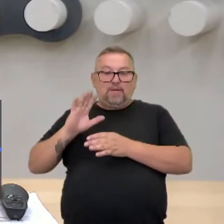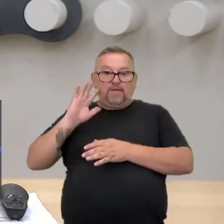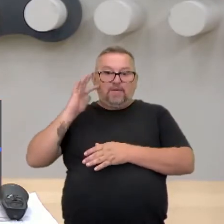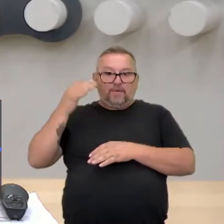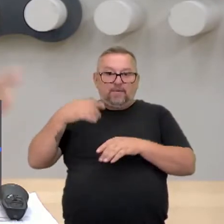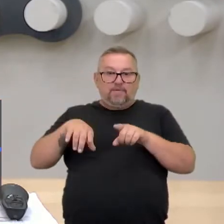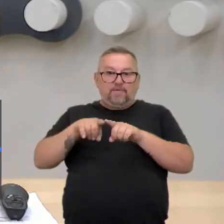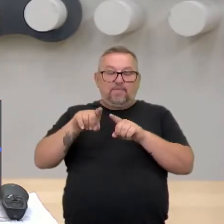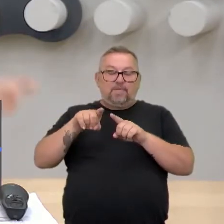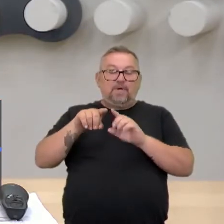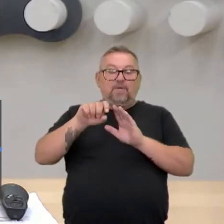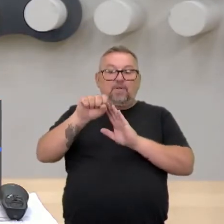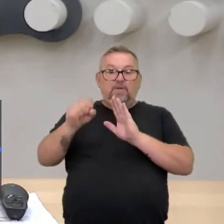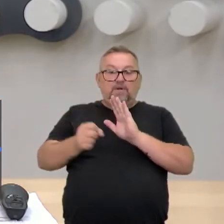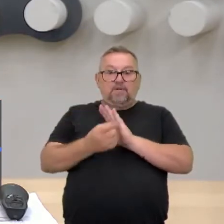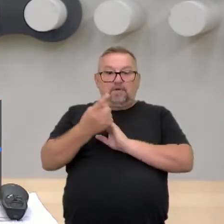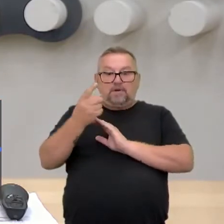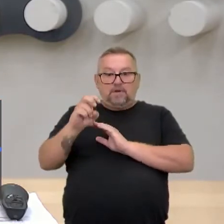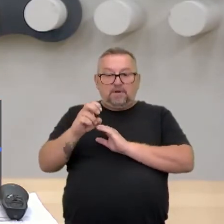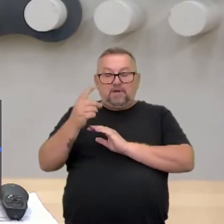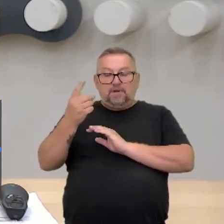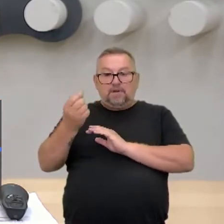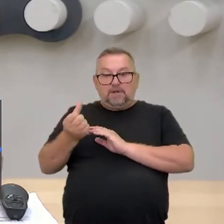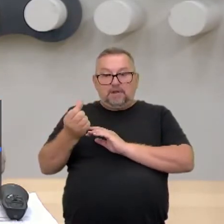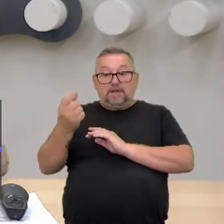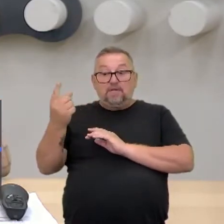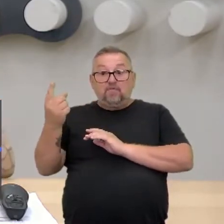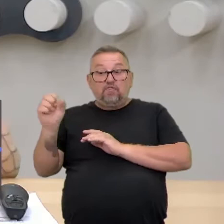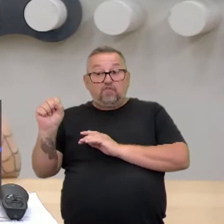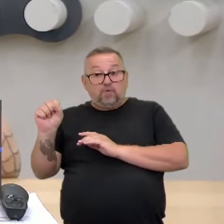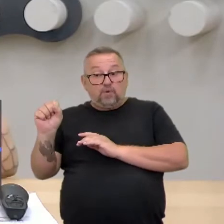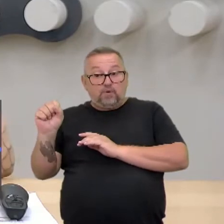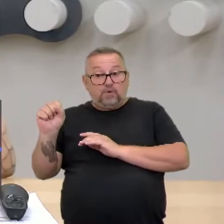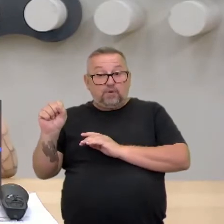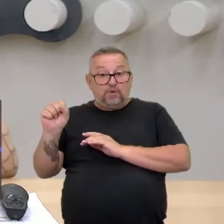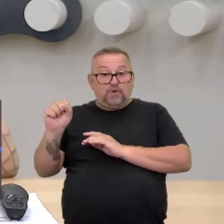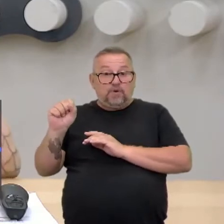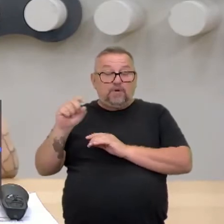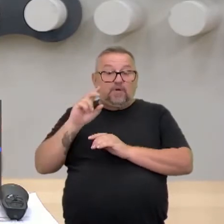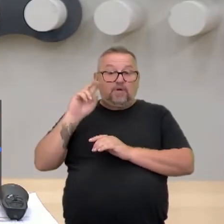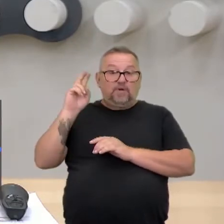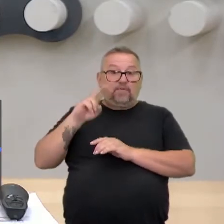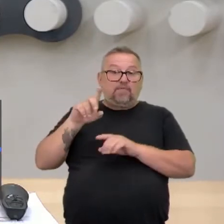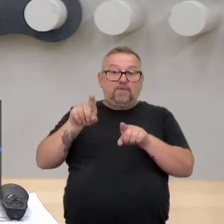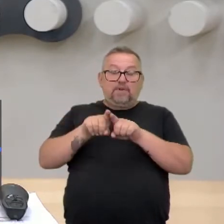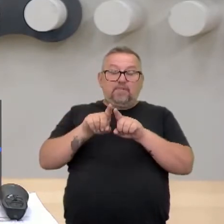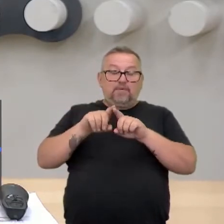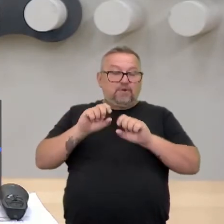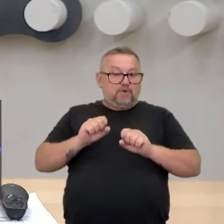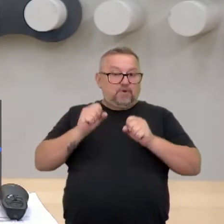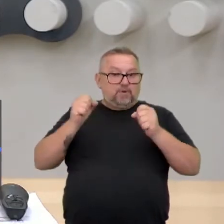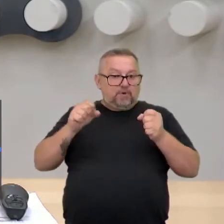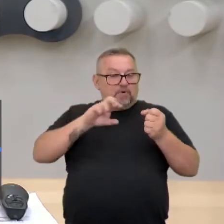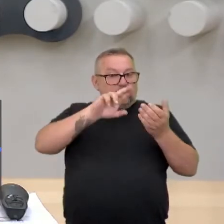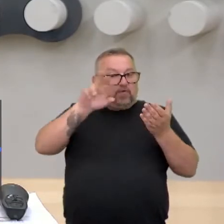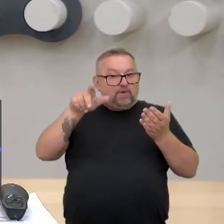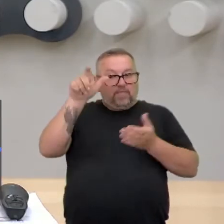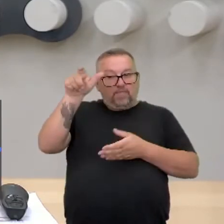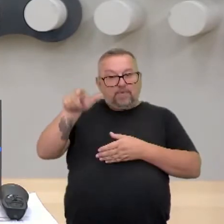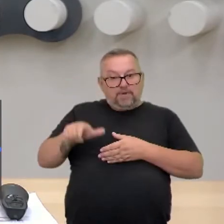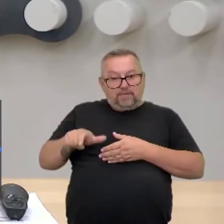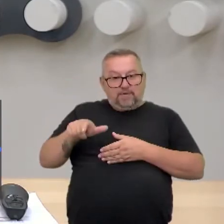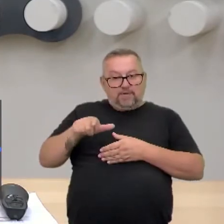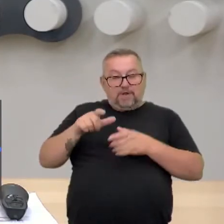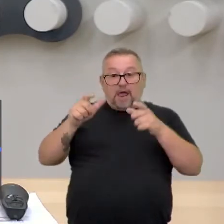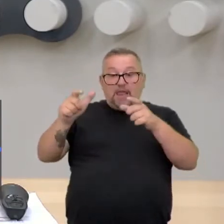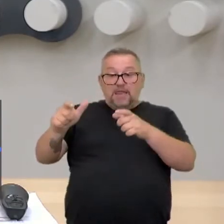aí entre os séculos 15 e 16 e 18 na Europa que envolve esforços de diferentes pessoas em diferentes